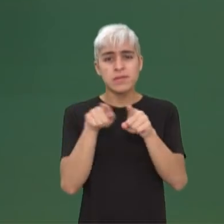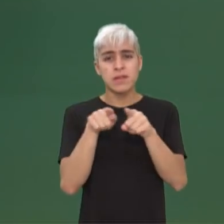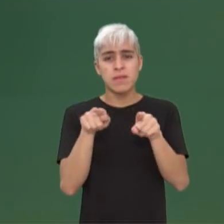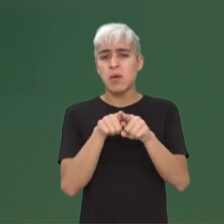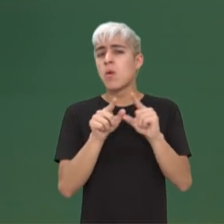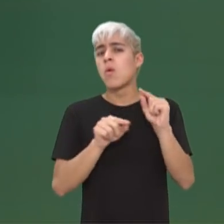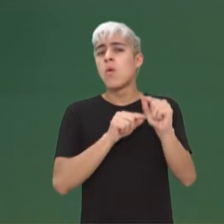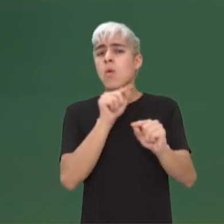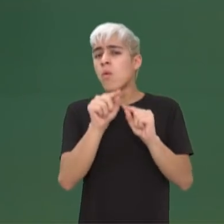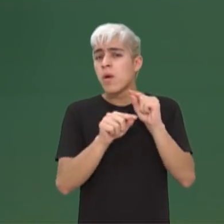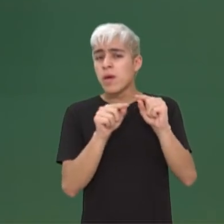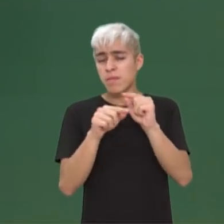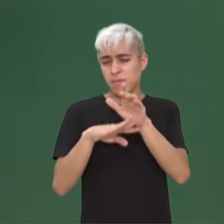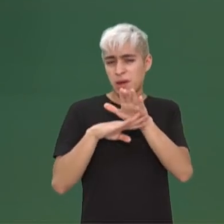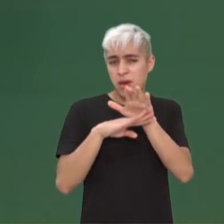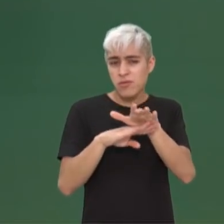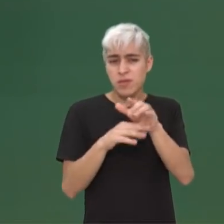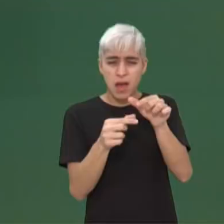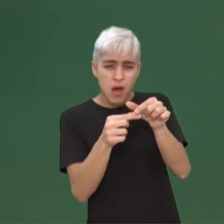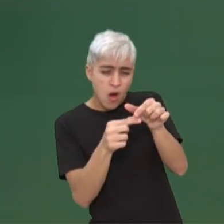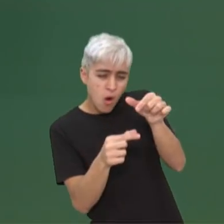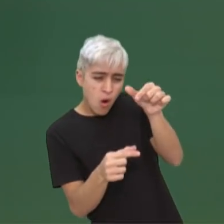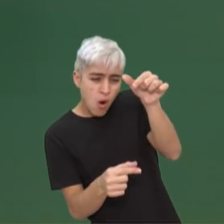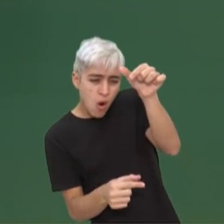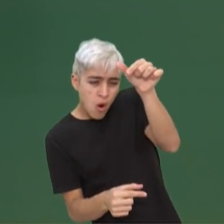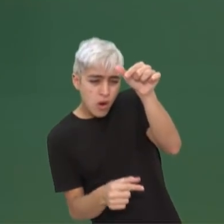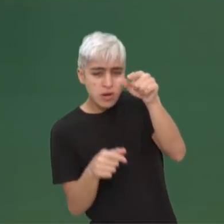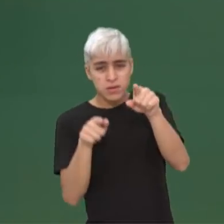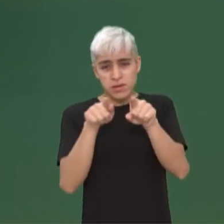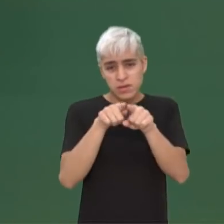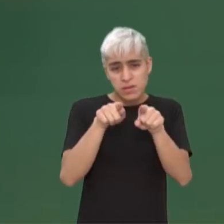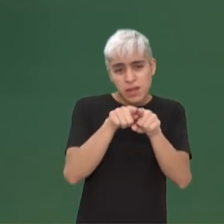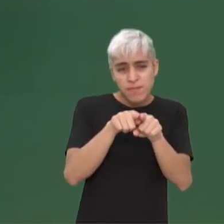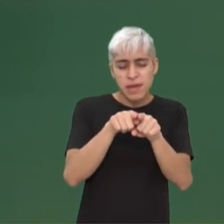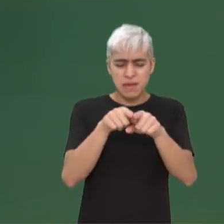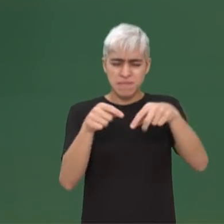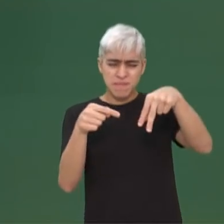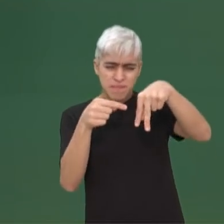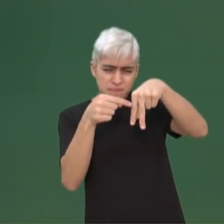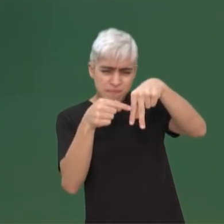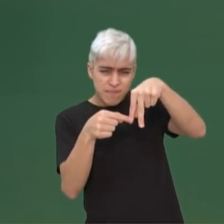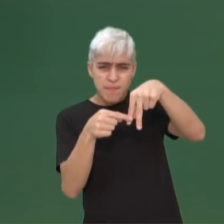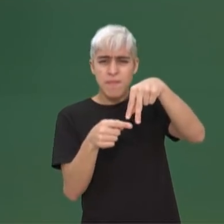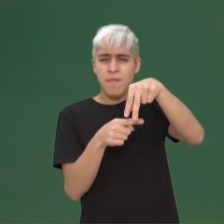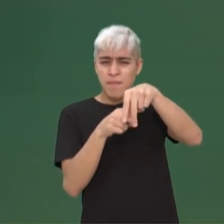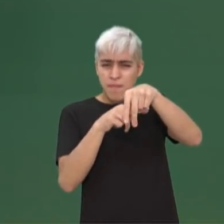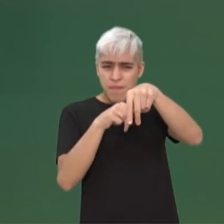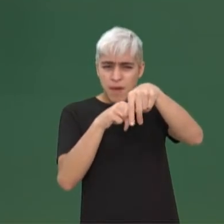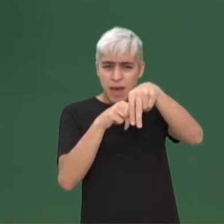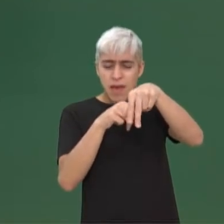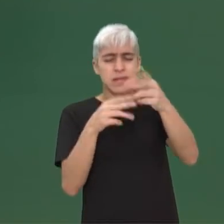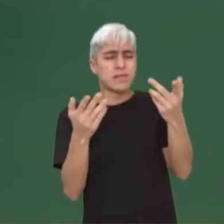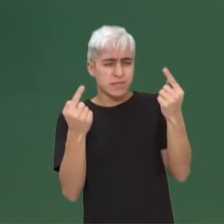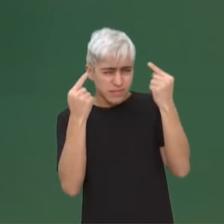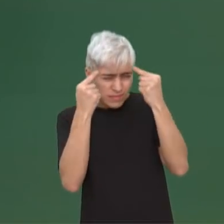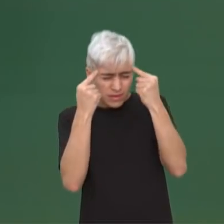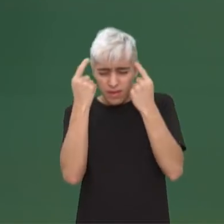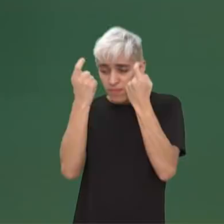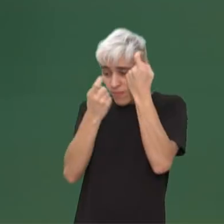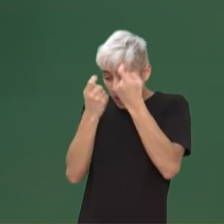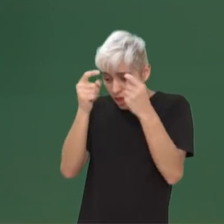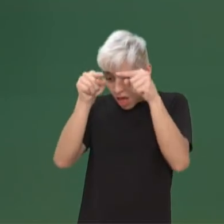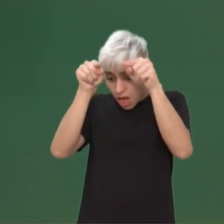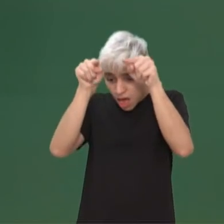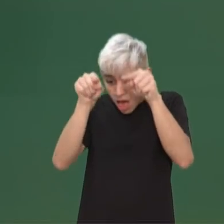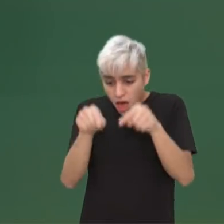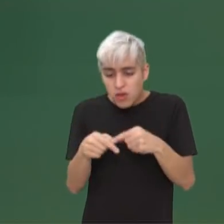alongamentos para a coluna, ela também faz para as pernas, então tudo relacionado ali ao nosso corpo. Então vai ter ali toda uma preocupação com um